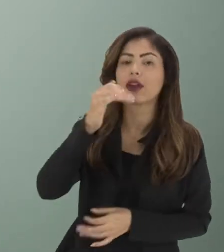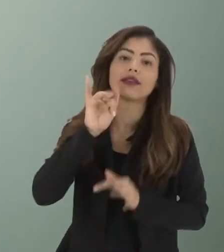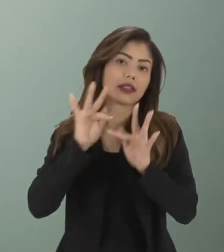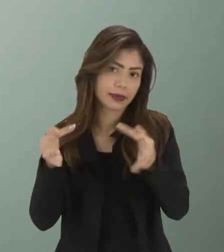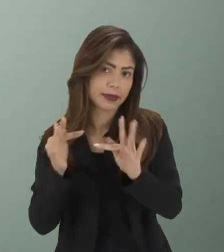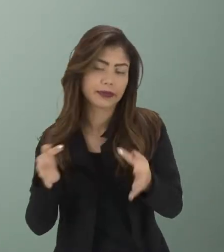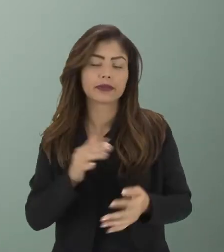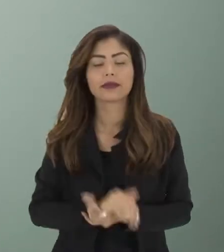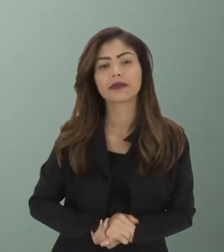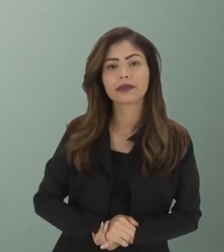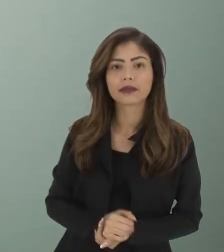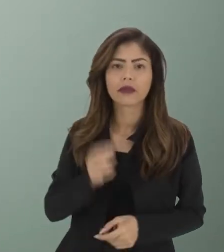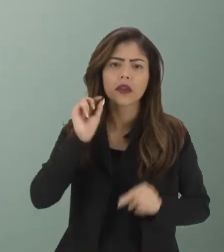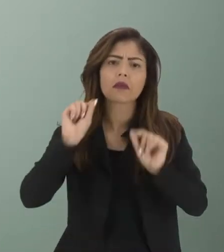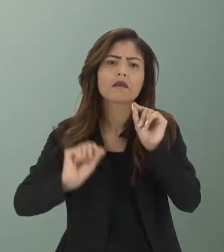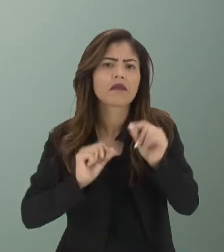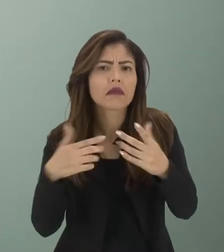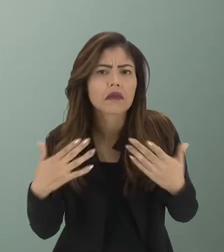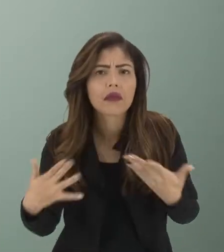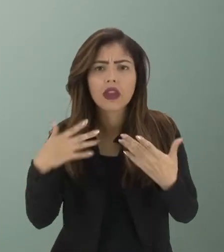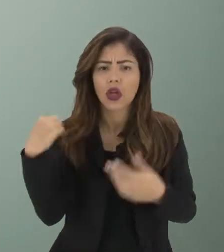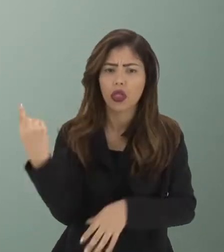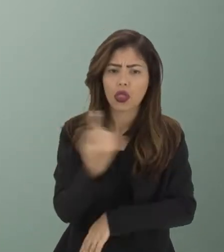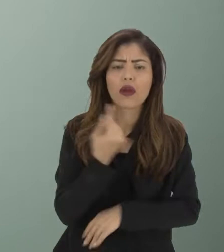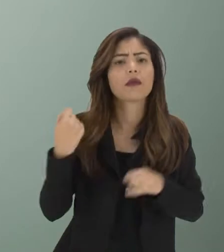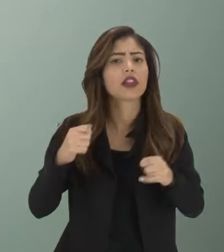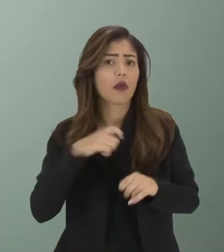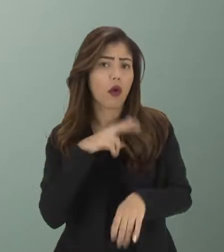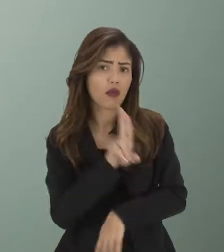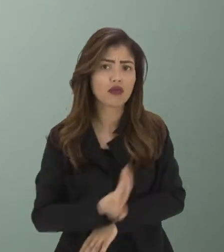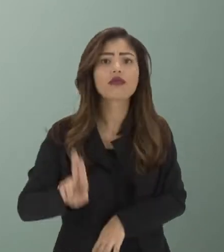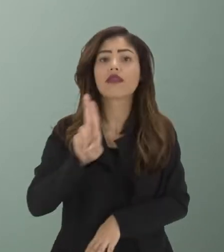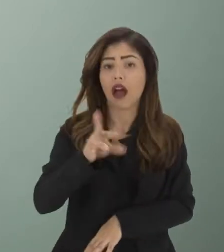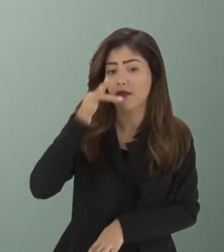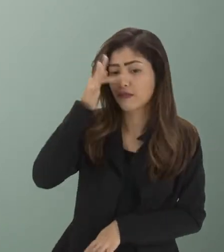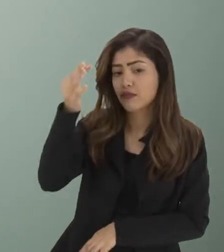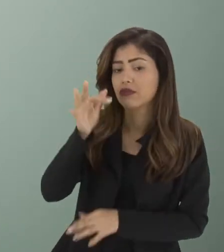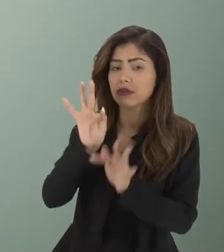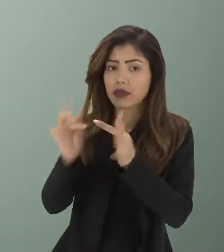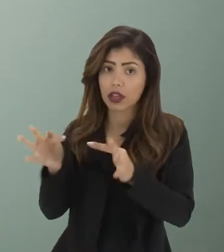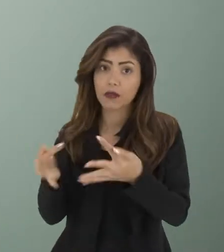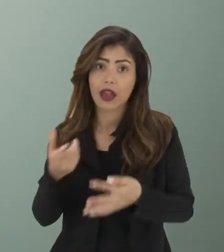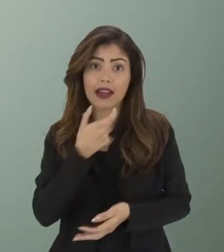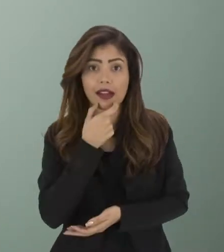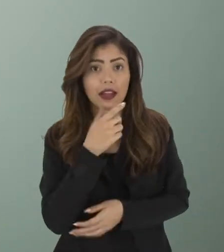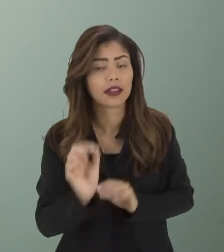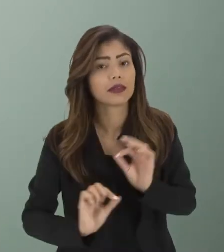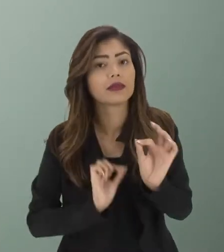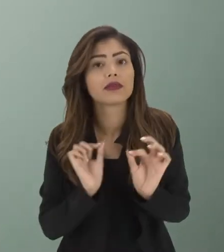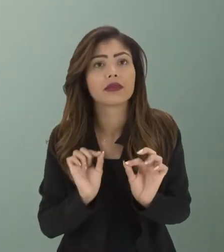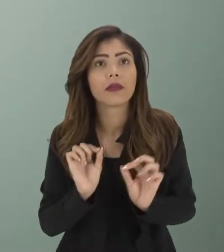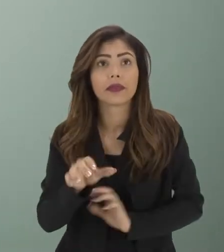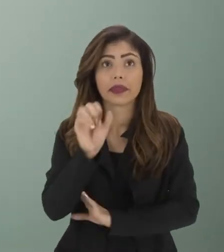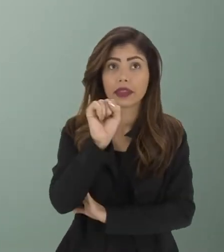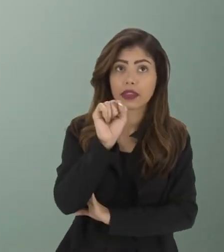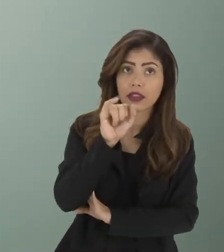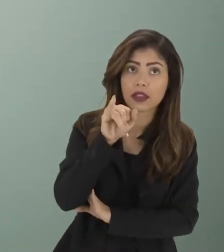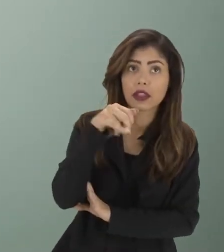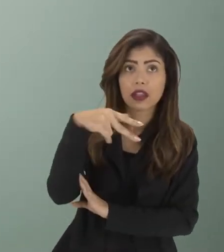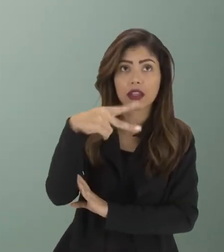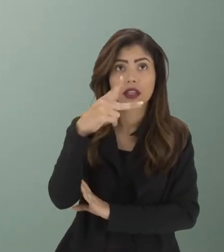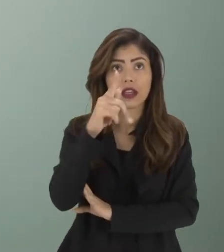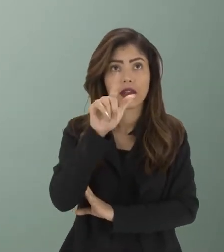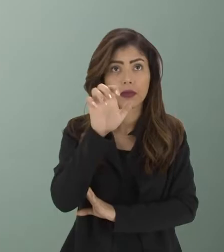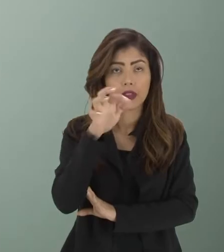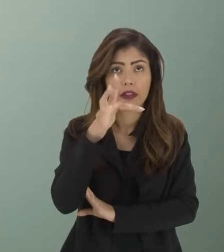tá? Em que situações nós devemos usar o futuro simples, que em inglês nós chamamos de simple future,